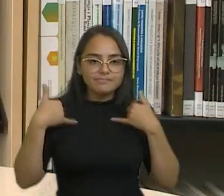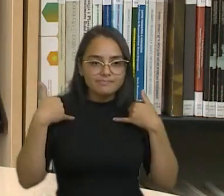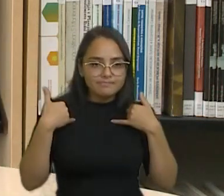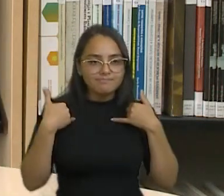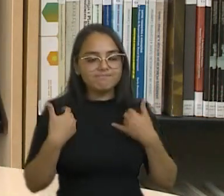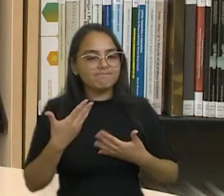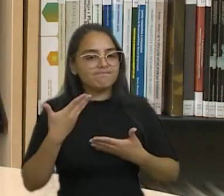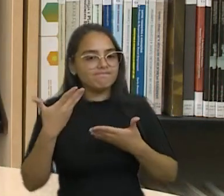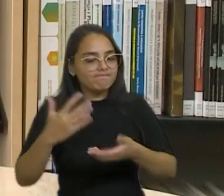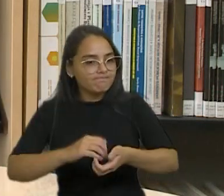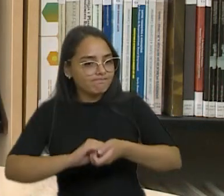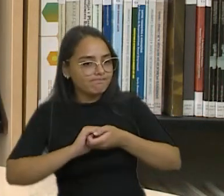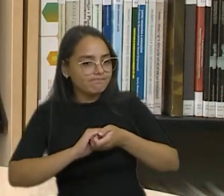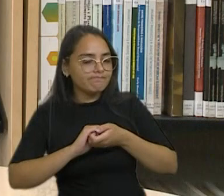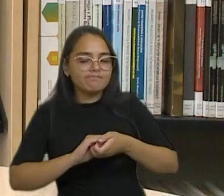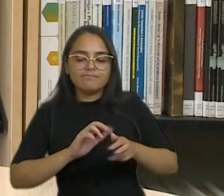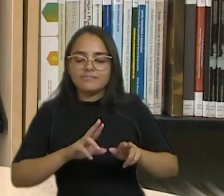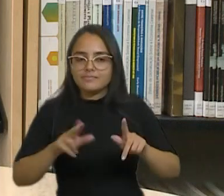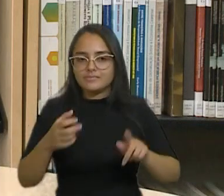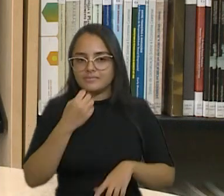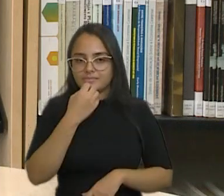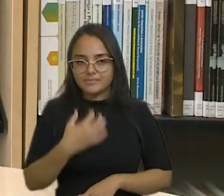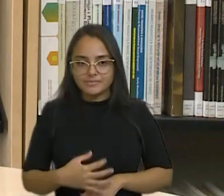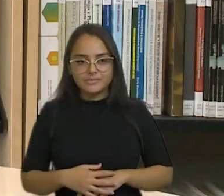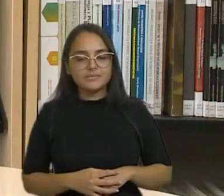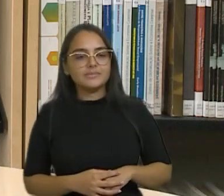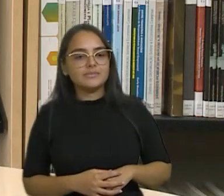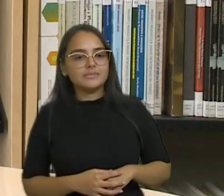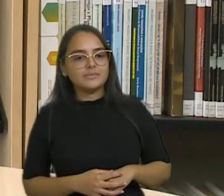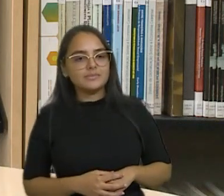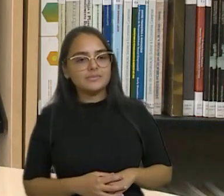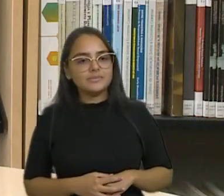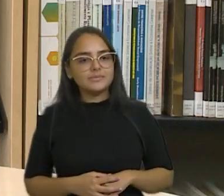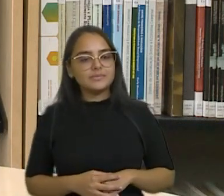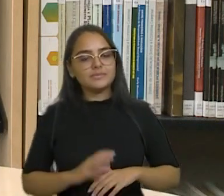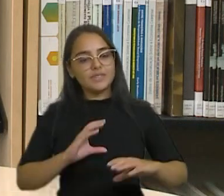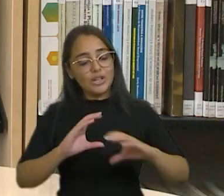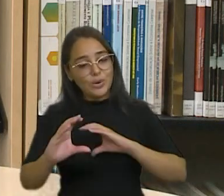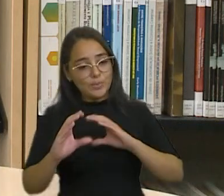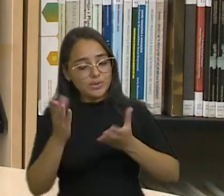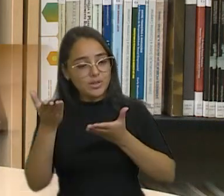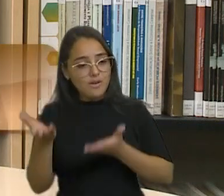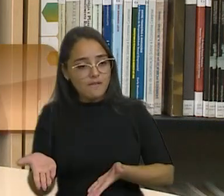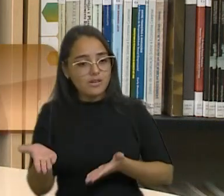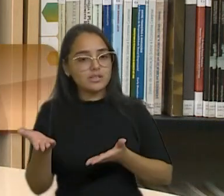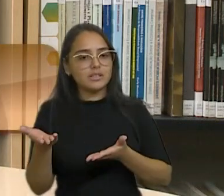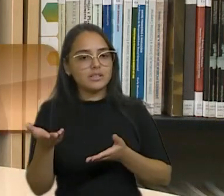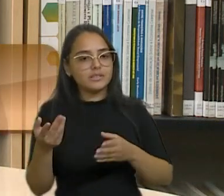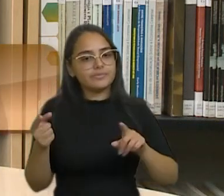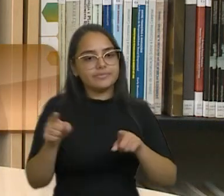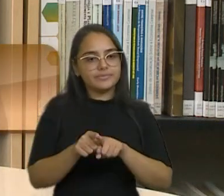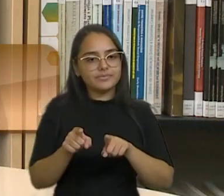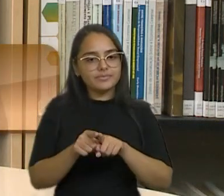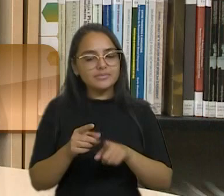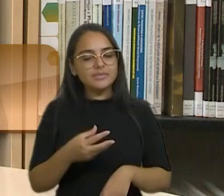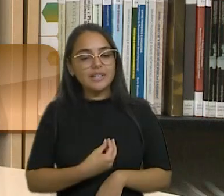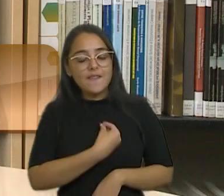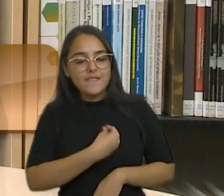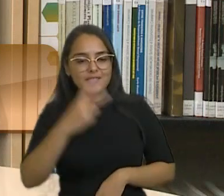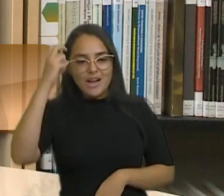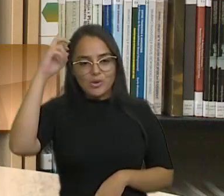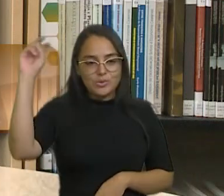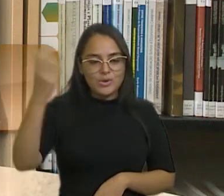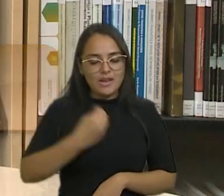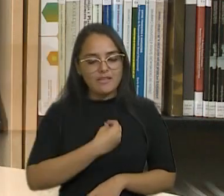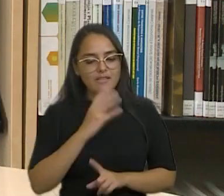com a peculiaridade sua enquanto comunicadora. E viva a cultura, viva a